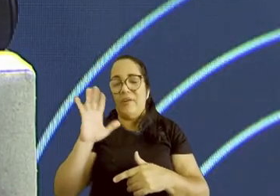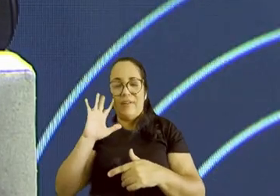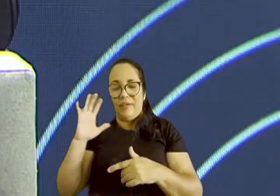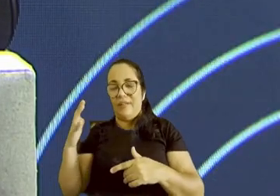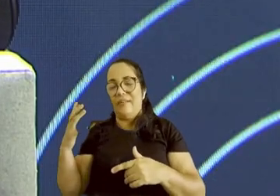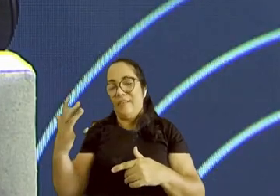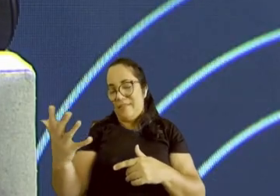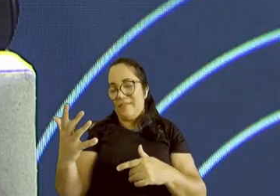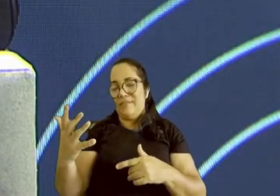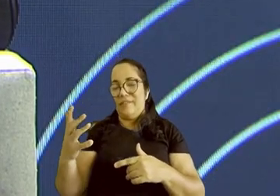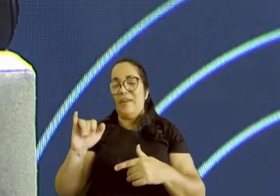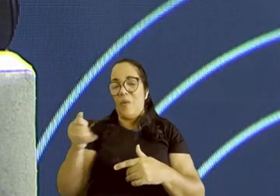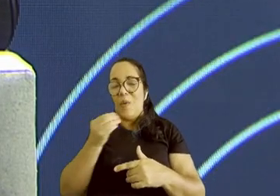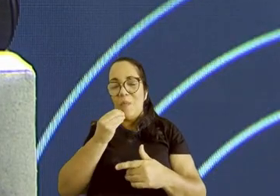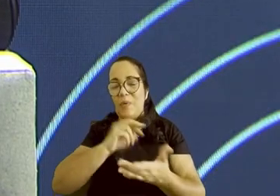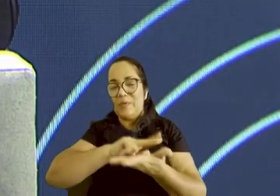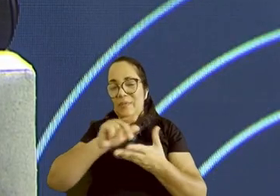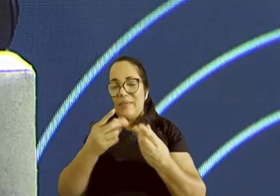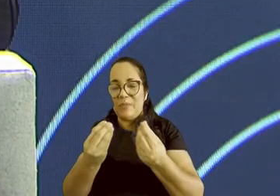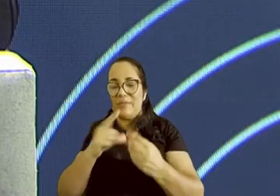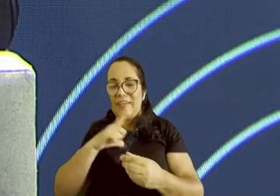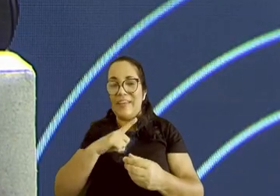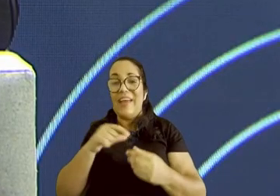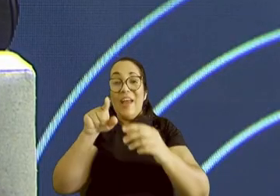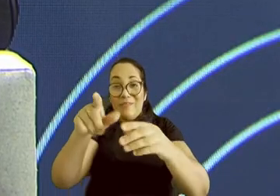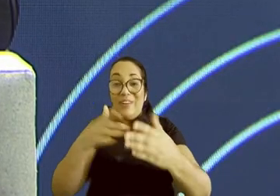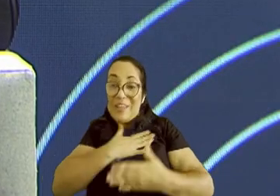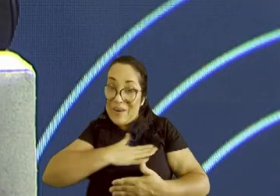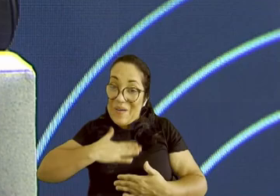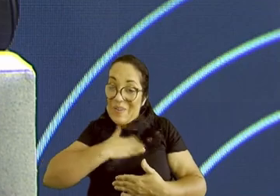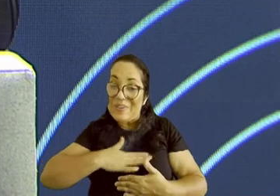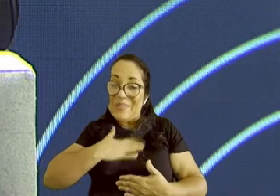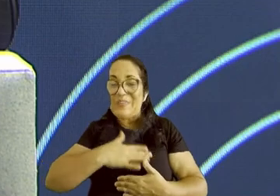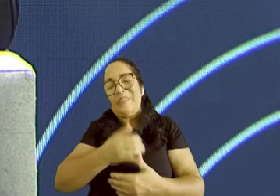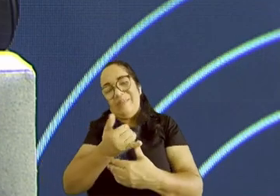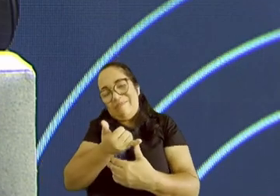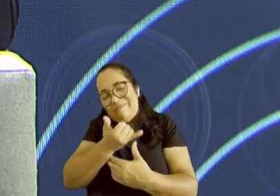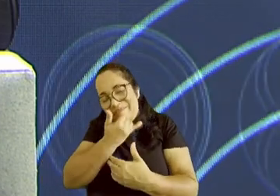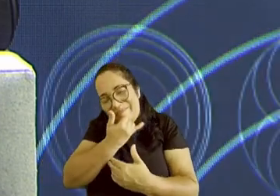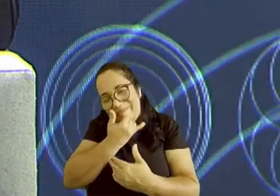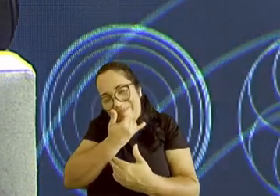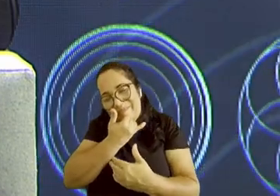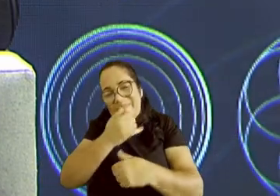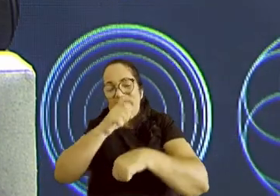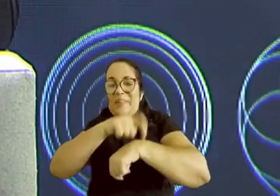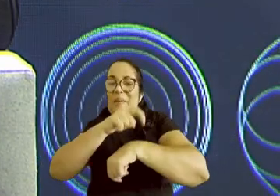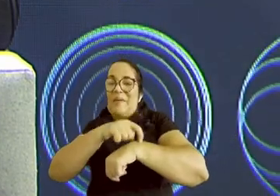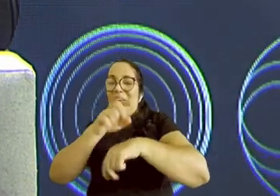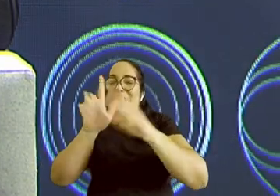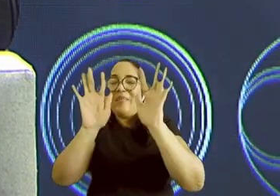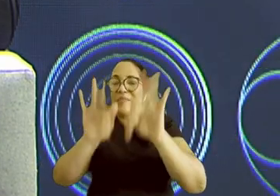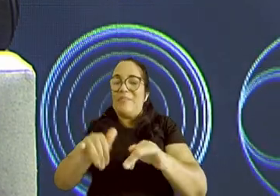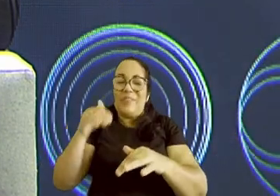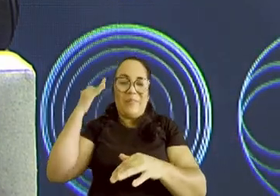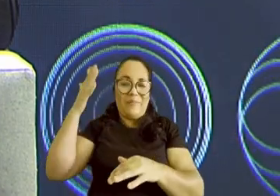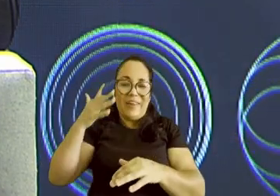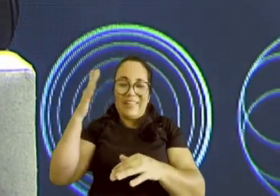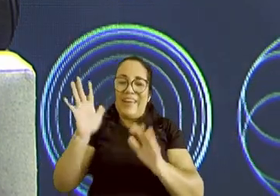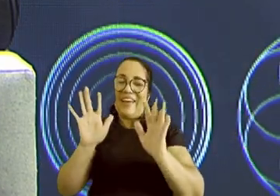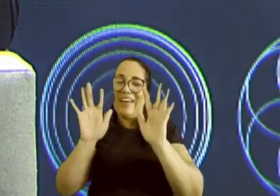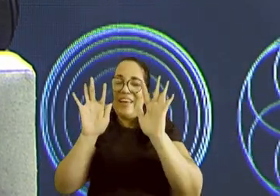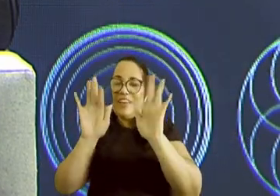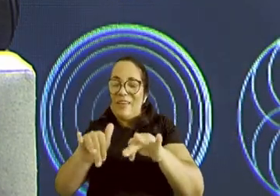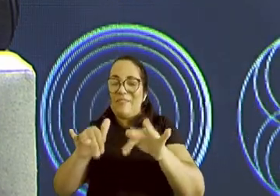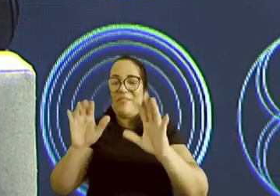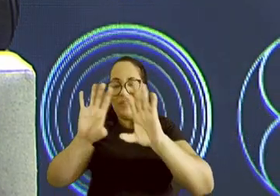bom Pessoal espero que vocês tenham gostado infelizmente a gente tá chegando ao fim do painel e ao fim de mais uma seu conference aqui